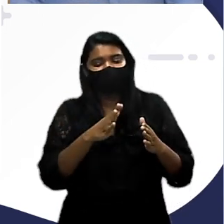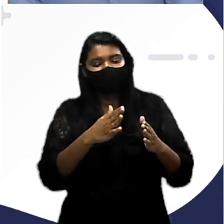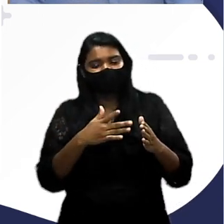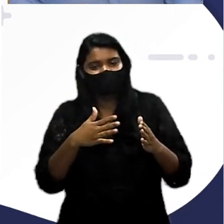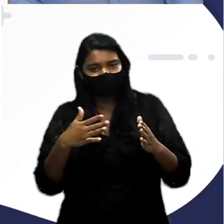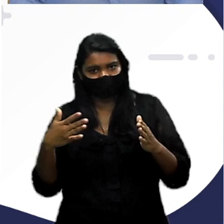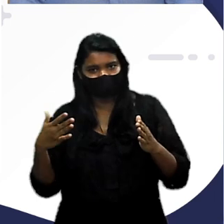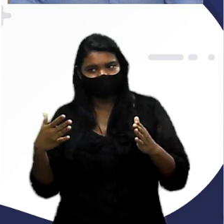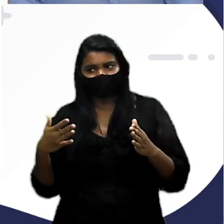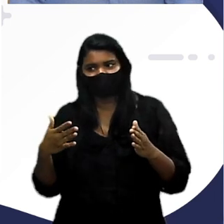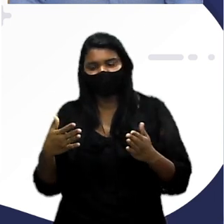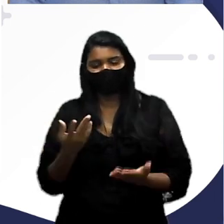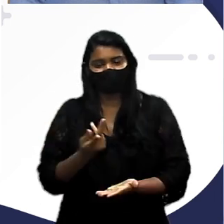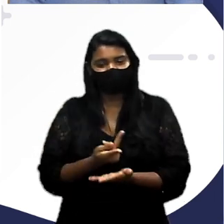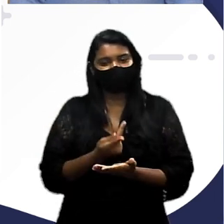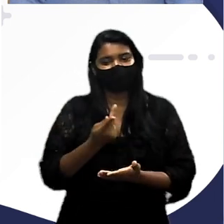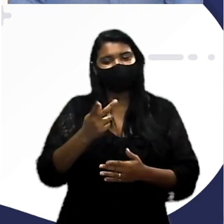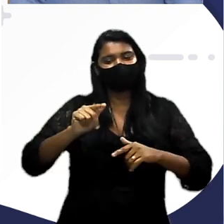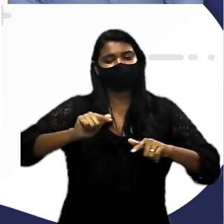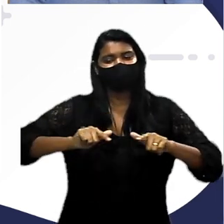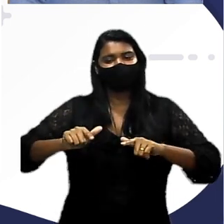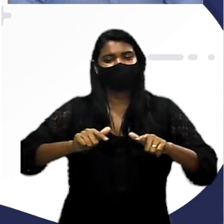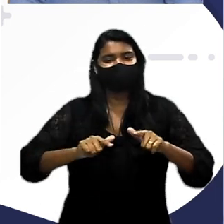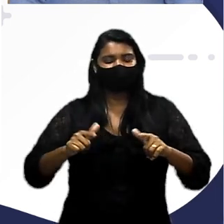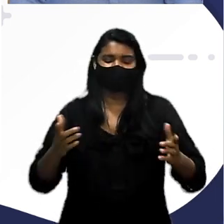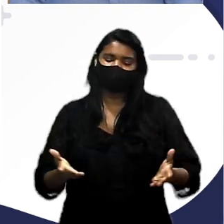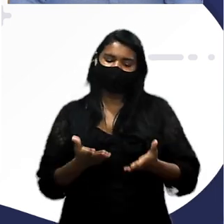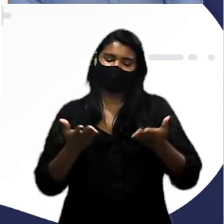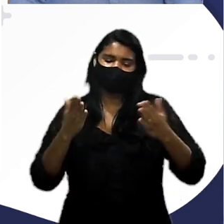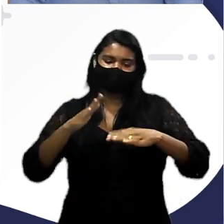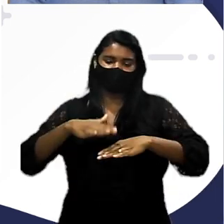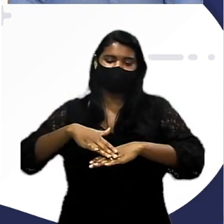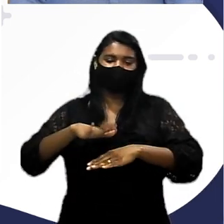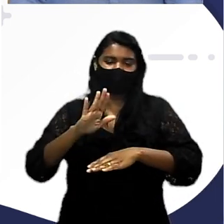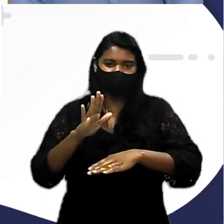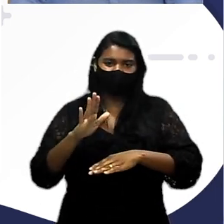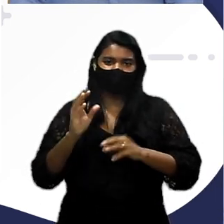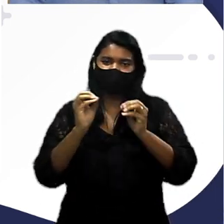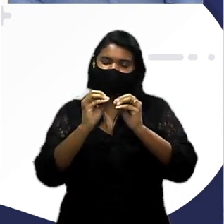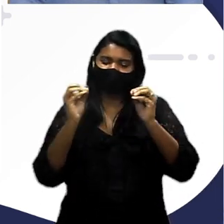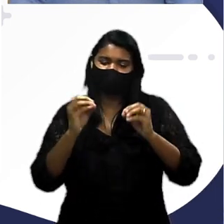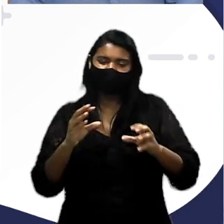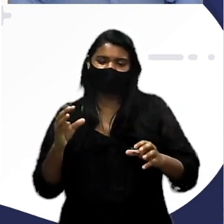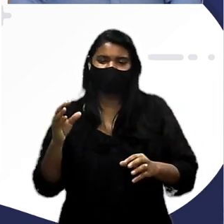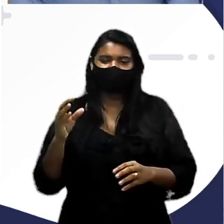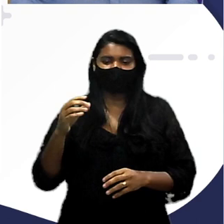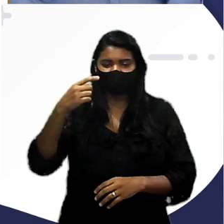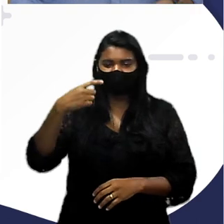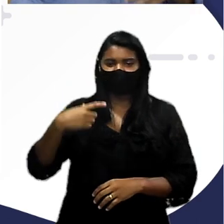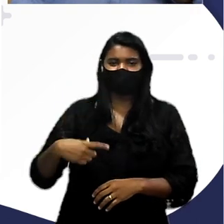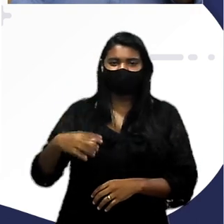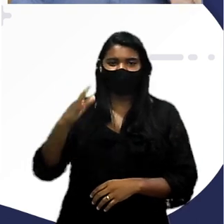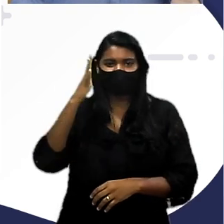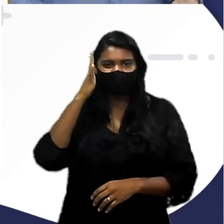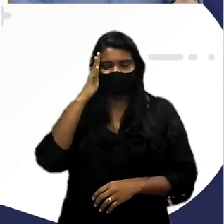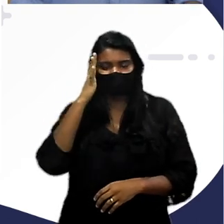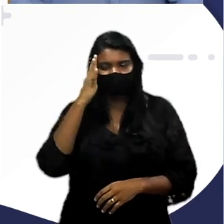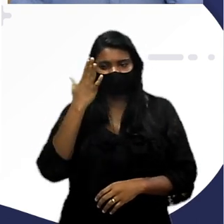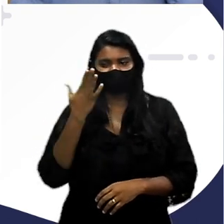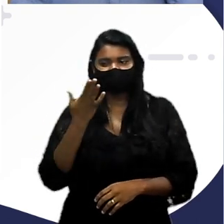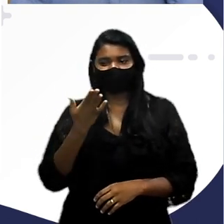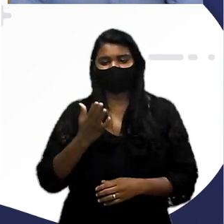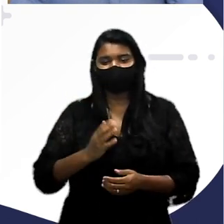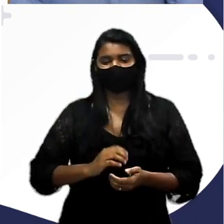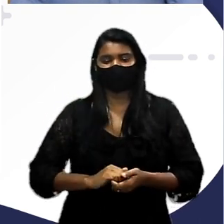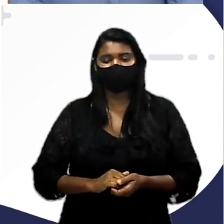dentro do ambiente de trabalho para estimular cada vez mais a criatividade. Isso de uma forma lúdica, a